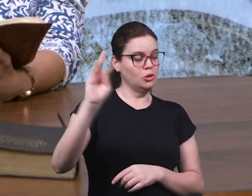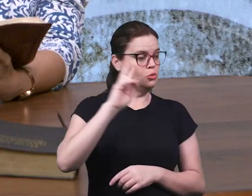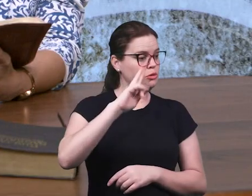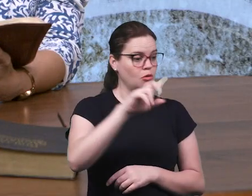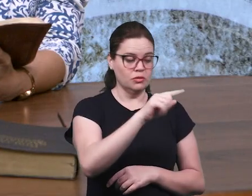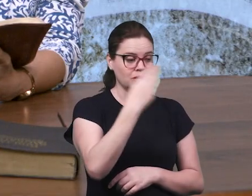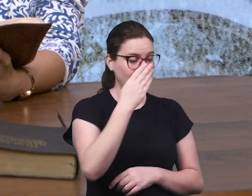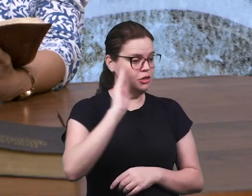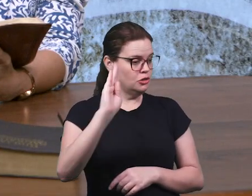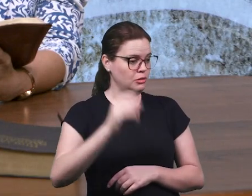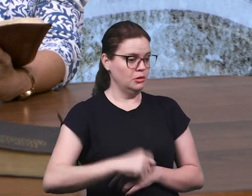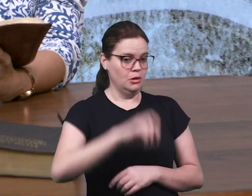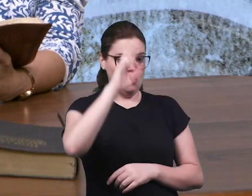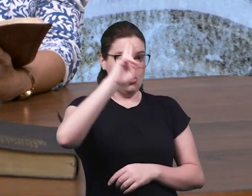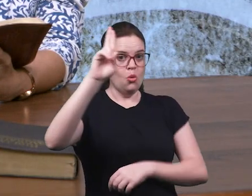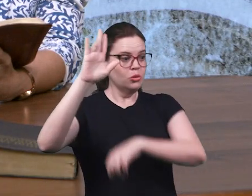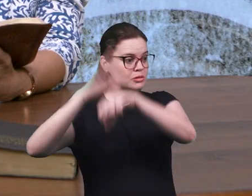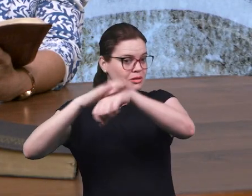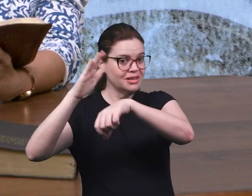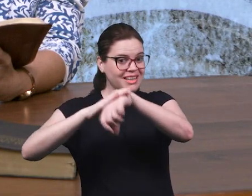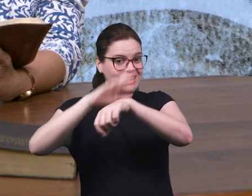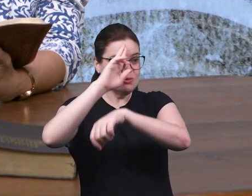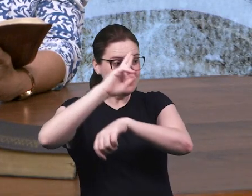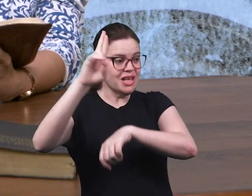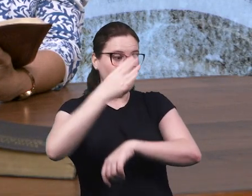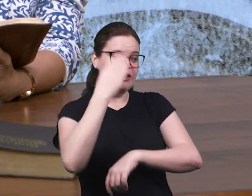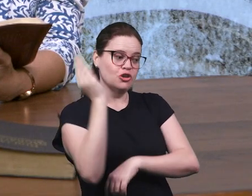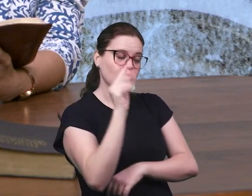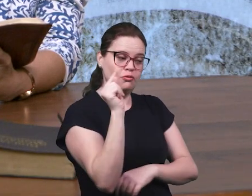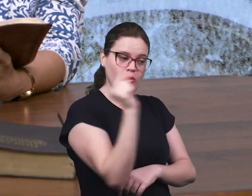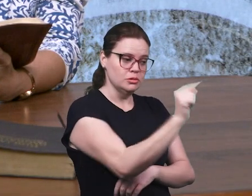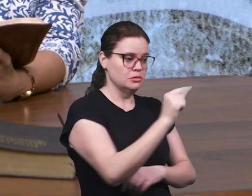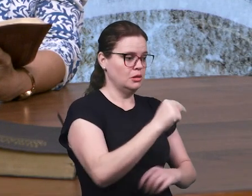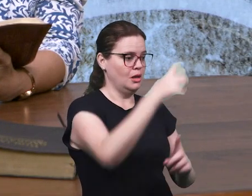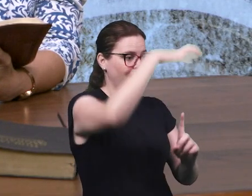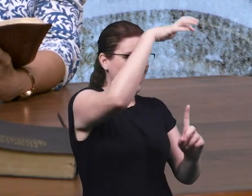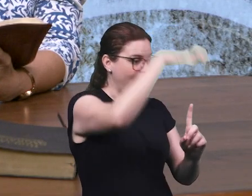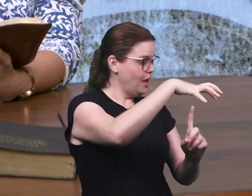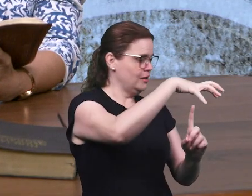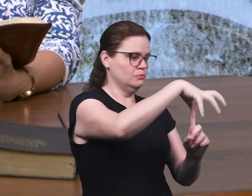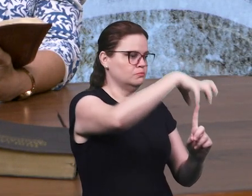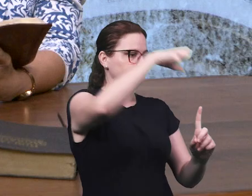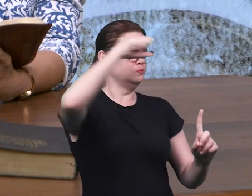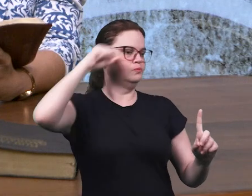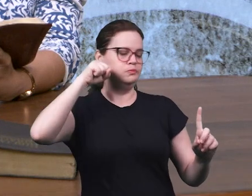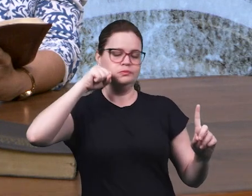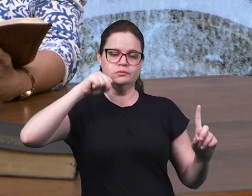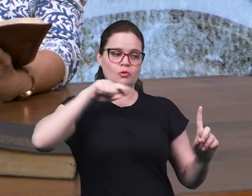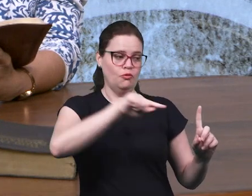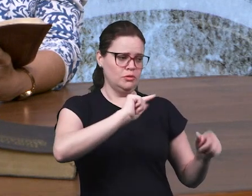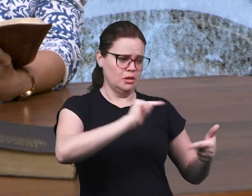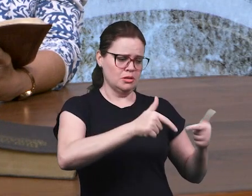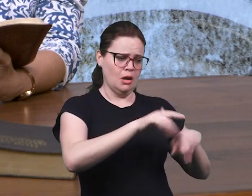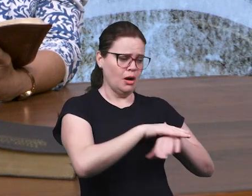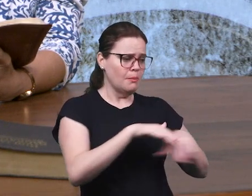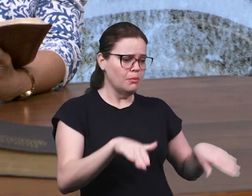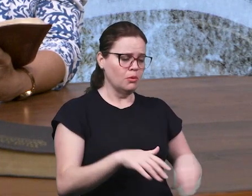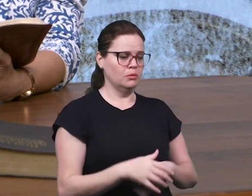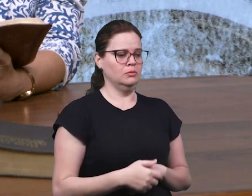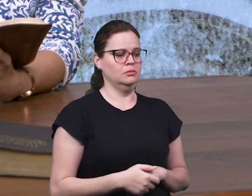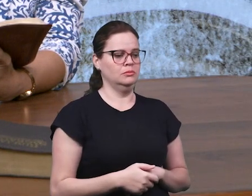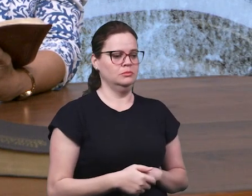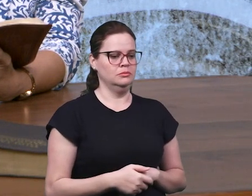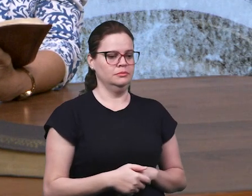Senhor. Já te rejeitou o Senhor, para que não sejas rei sobre Israel.